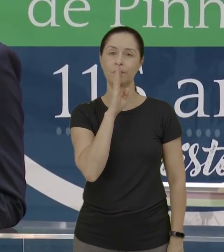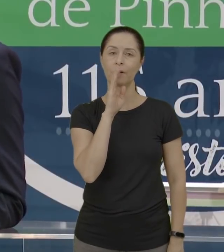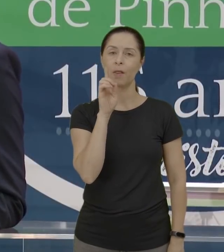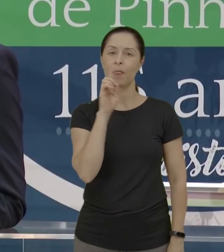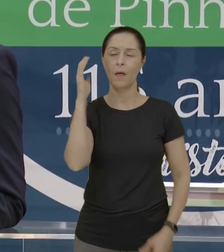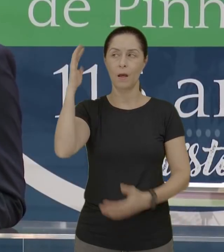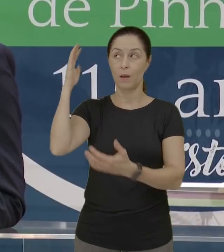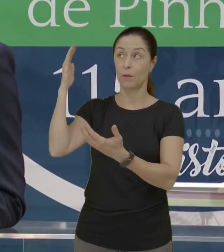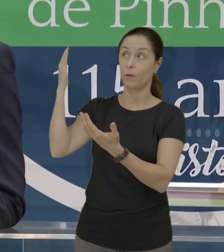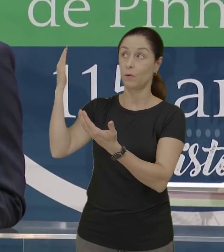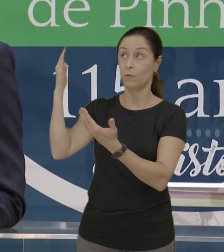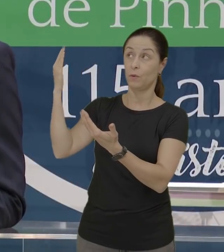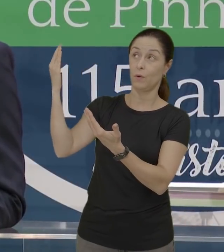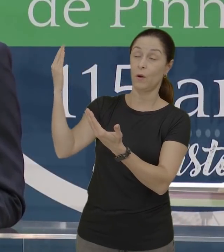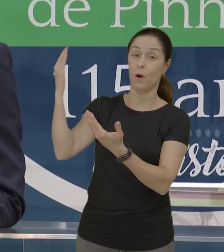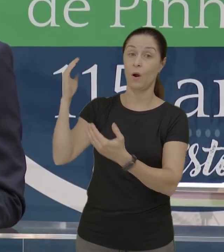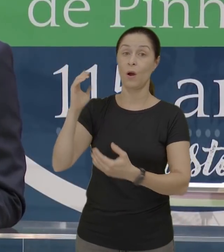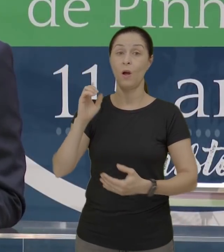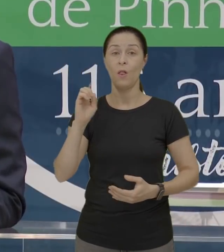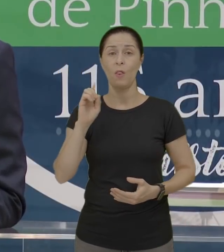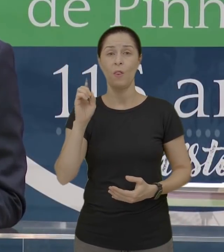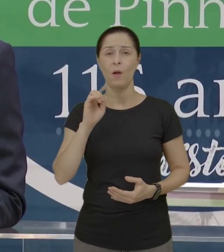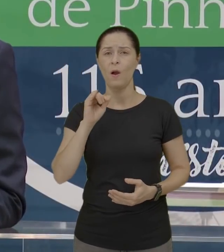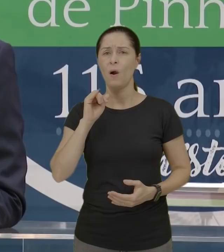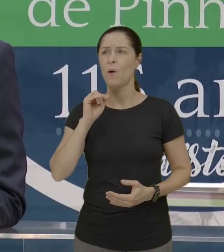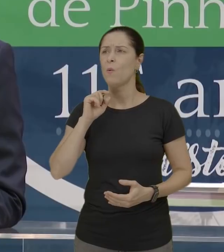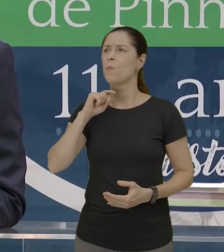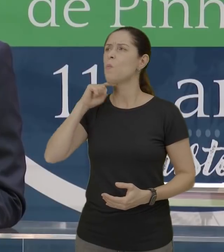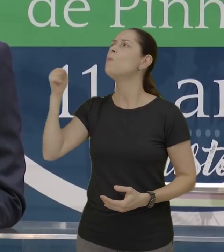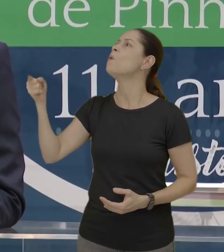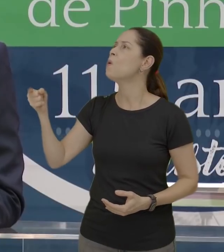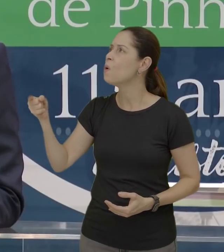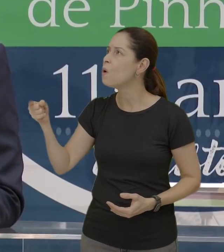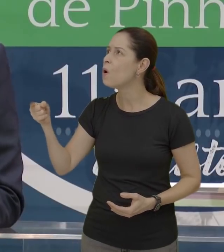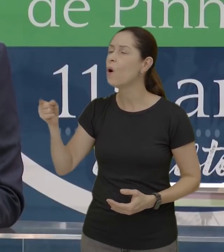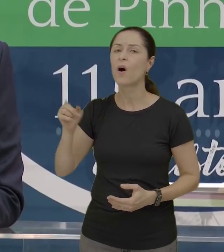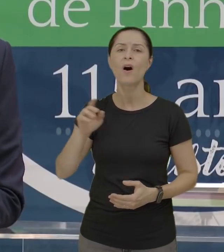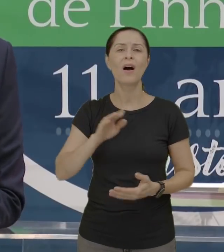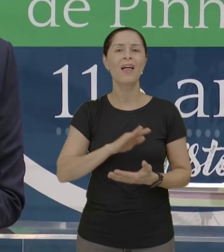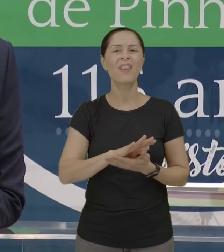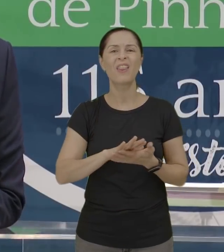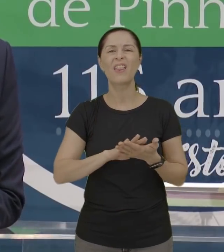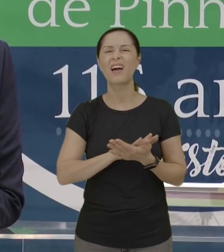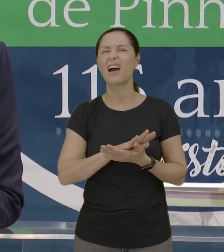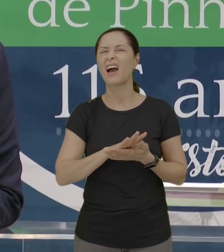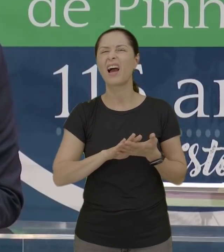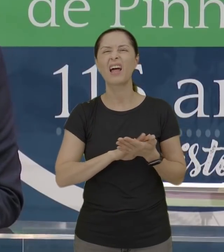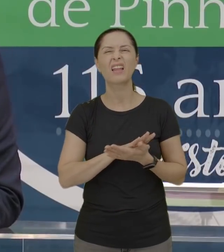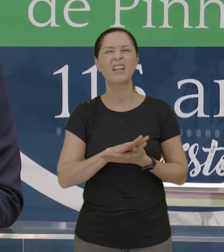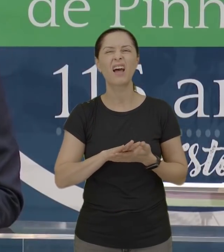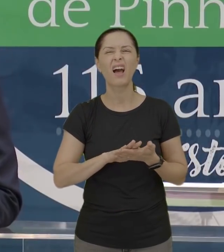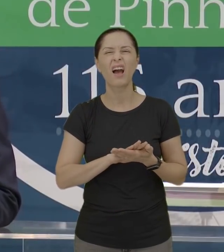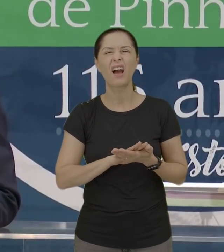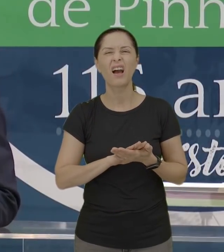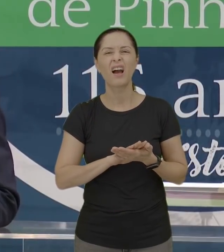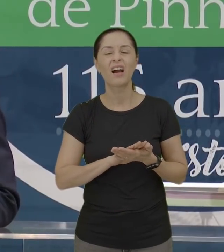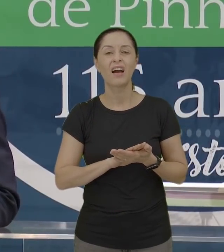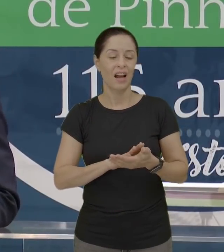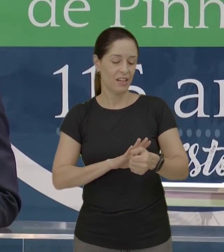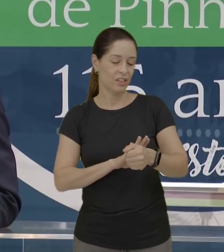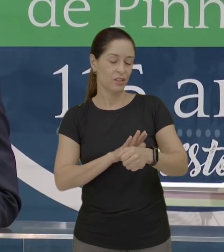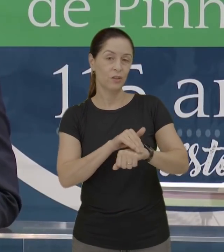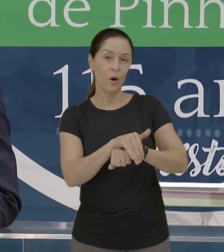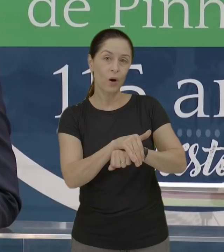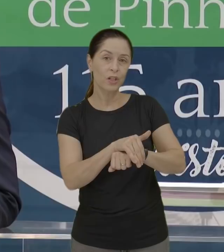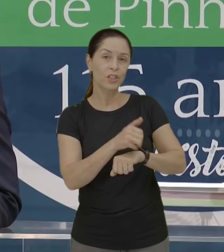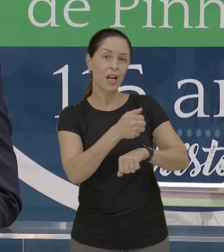duvida, não adia, não protela, levanta de noite. A Bíblia não diz, mas